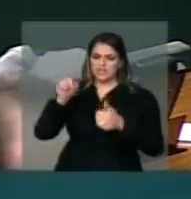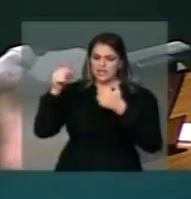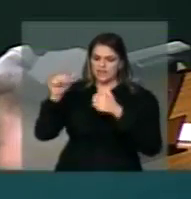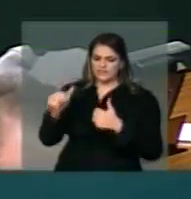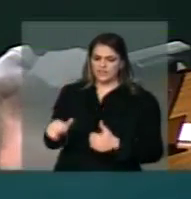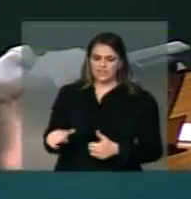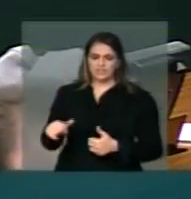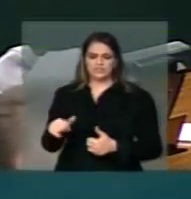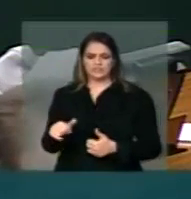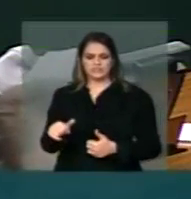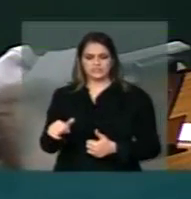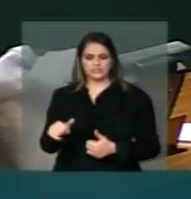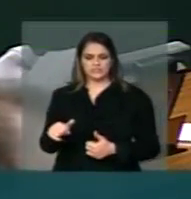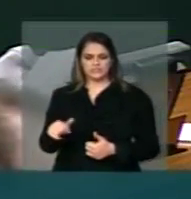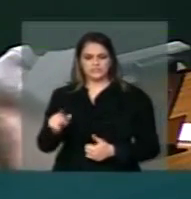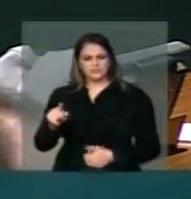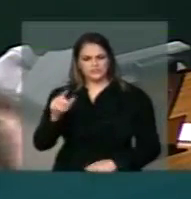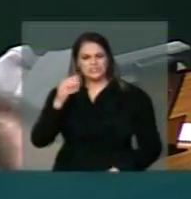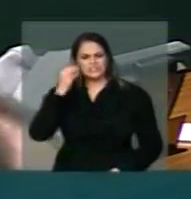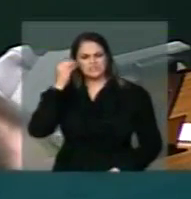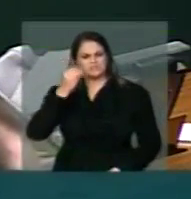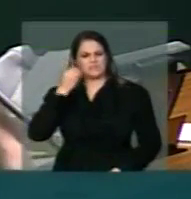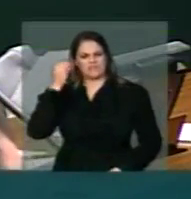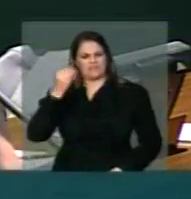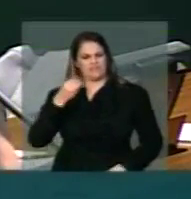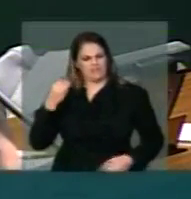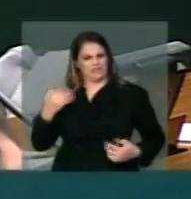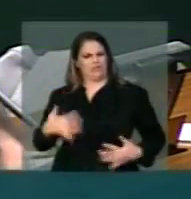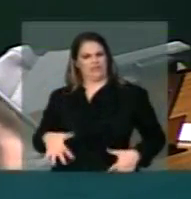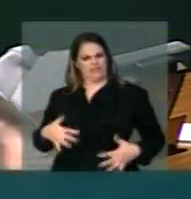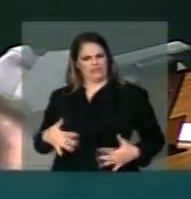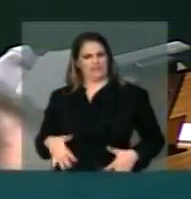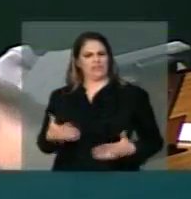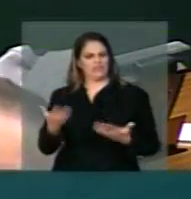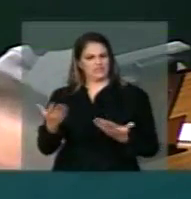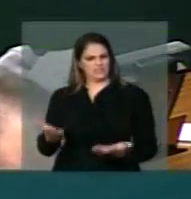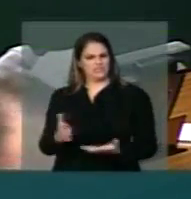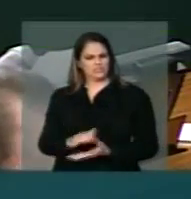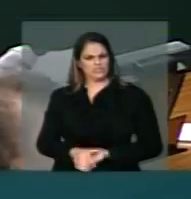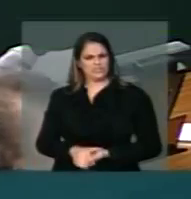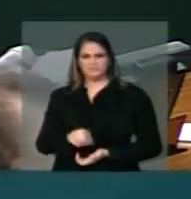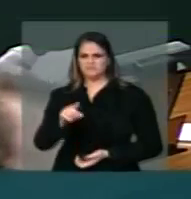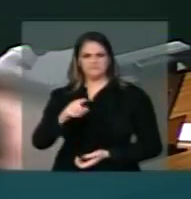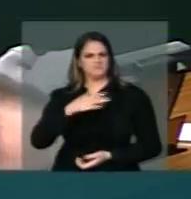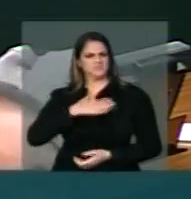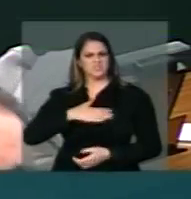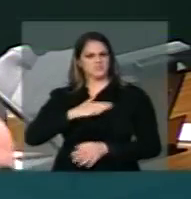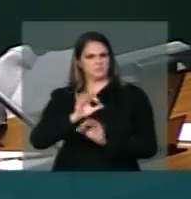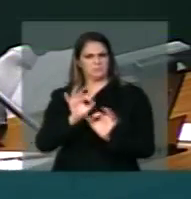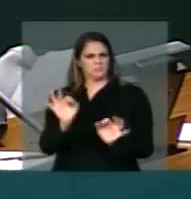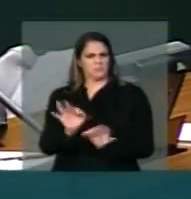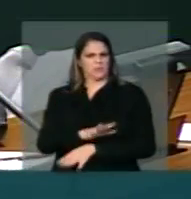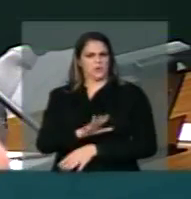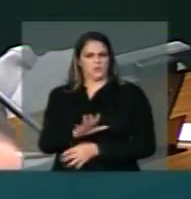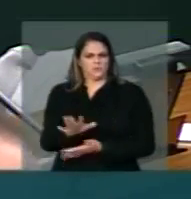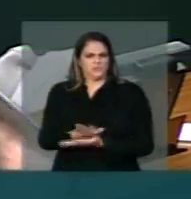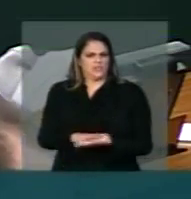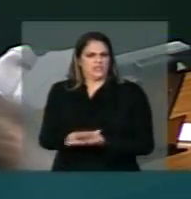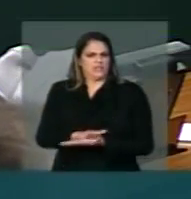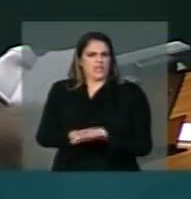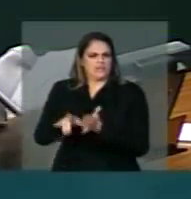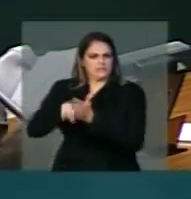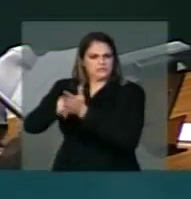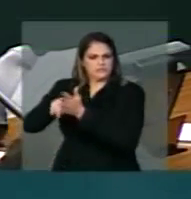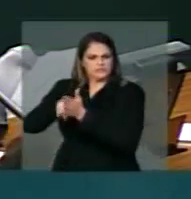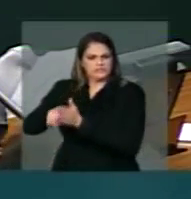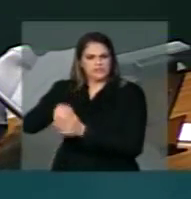empresarial, um técnico experimentado, experiente como Vossa Senhoria, o senhor ficou satisfeito, não abriu nenhum procedimento